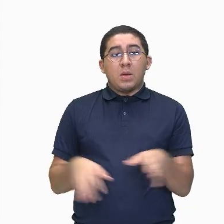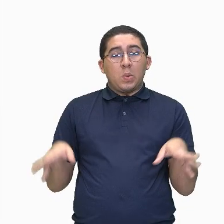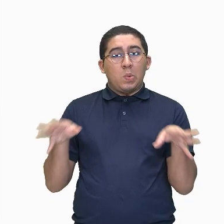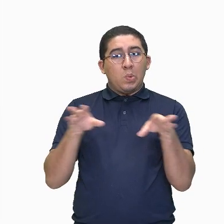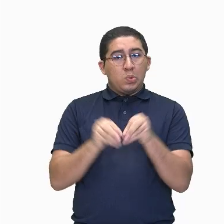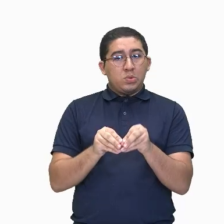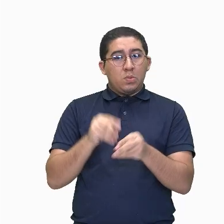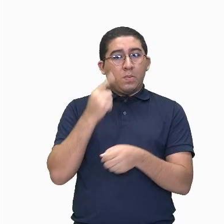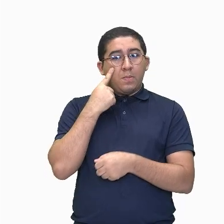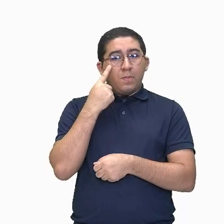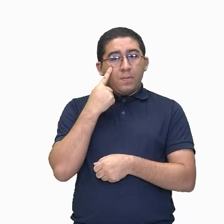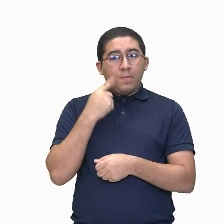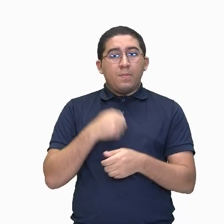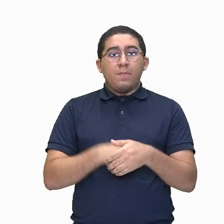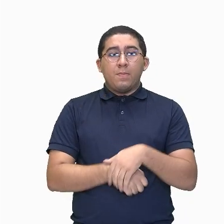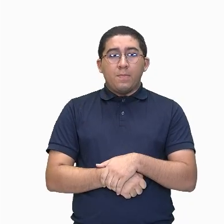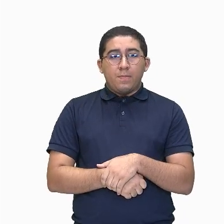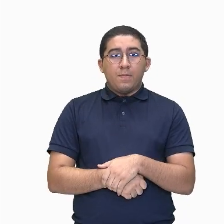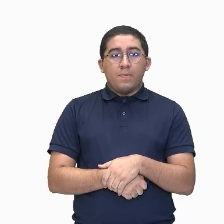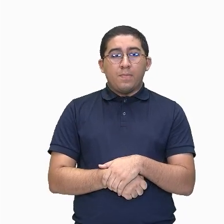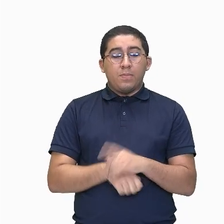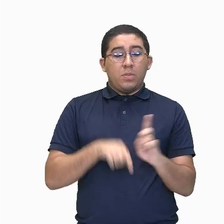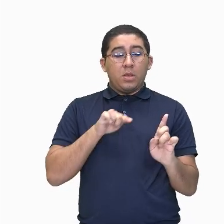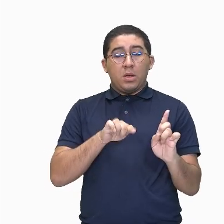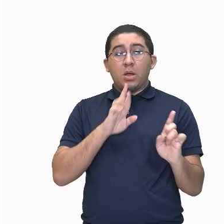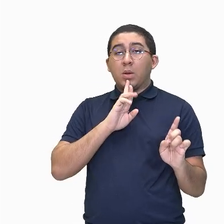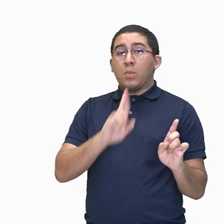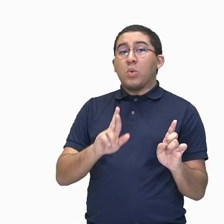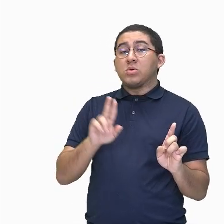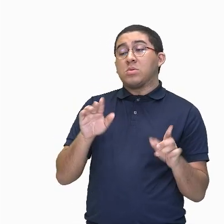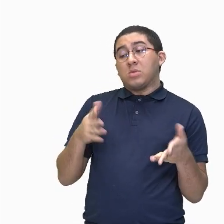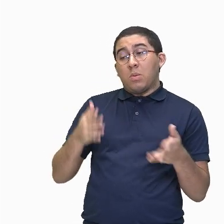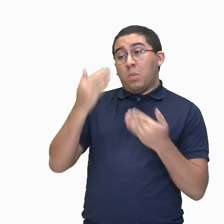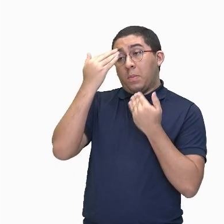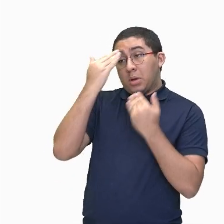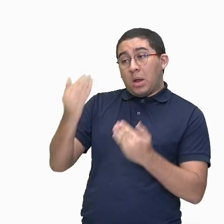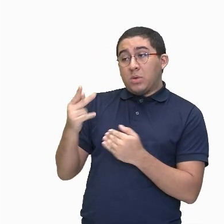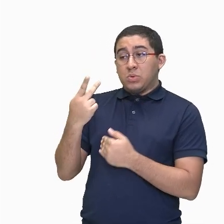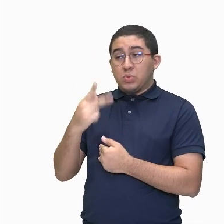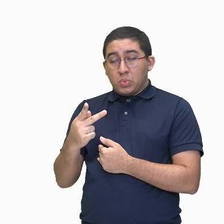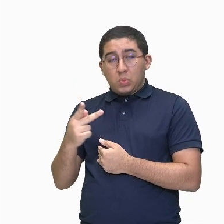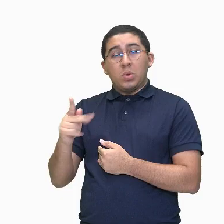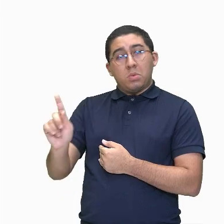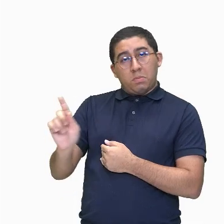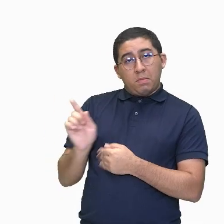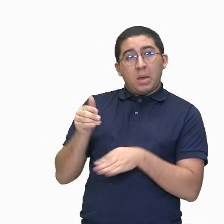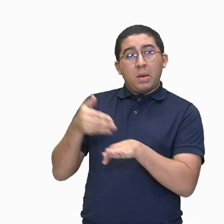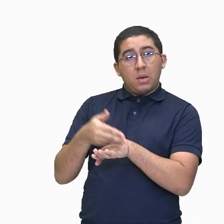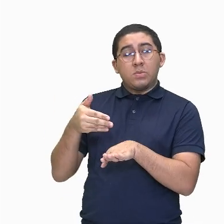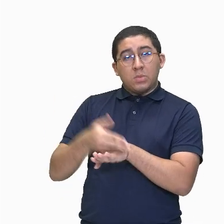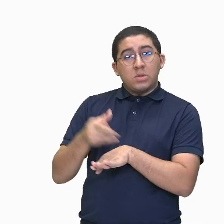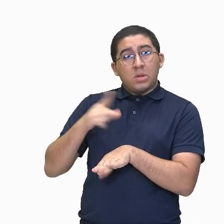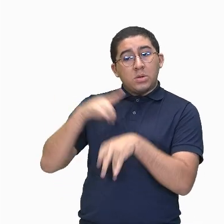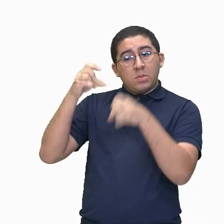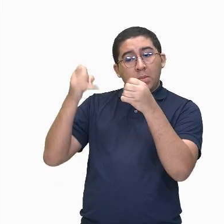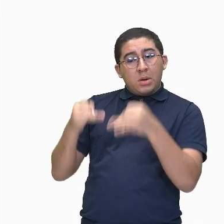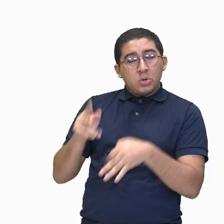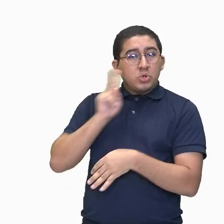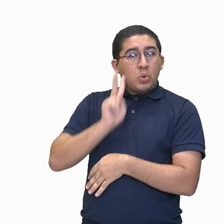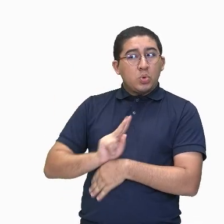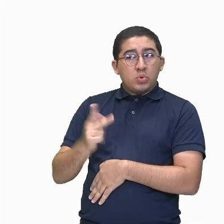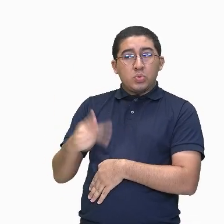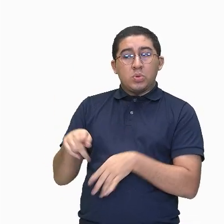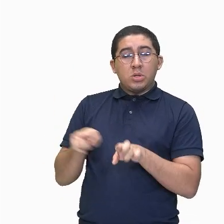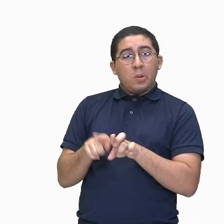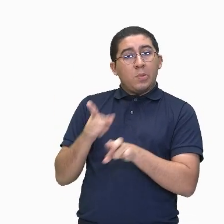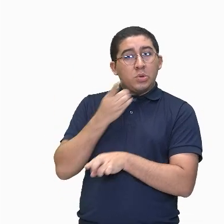O entrevistador, ele diz, agradecemos muito ao senhor José por compartilhar um pouco da sua história e da realidade